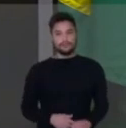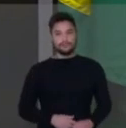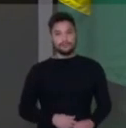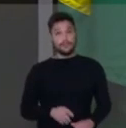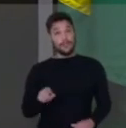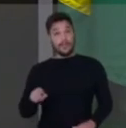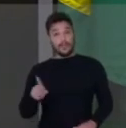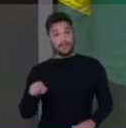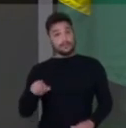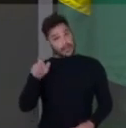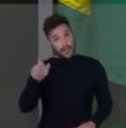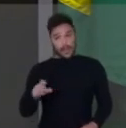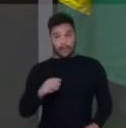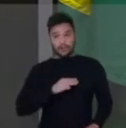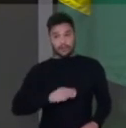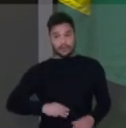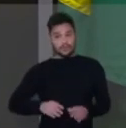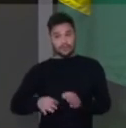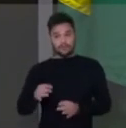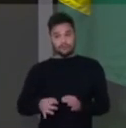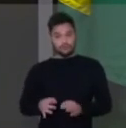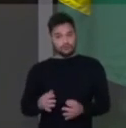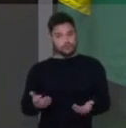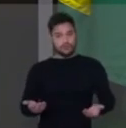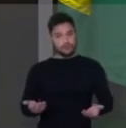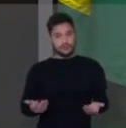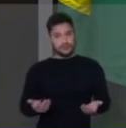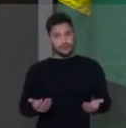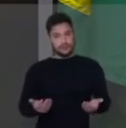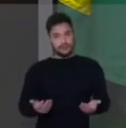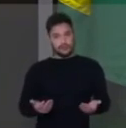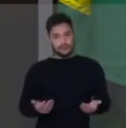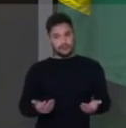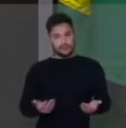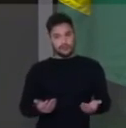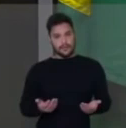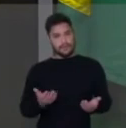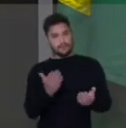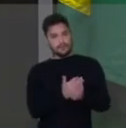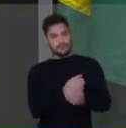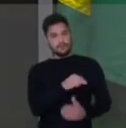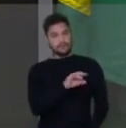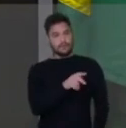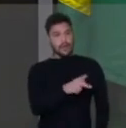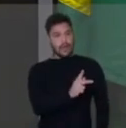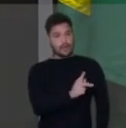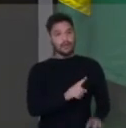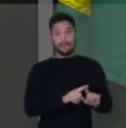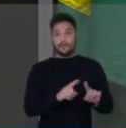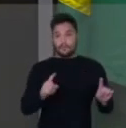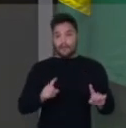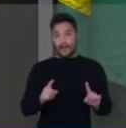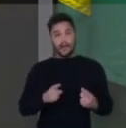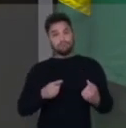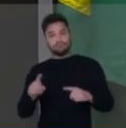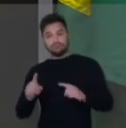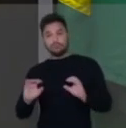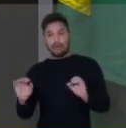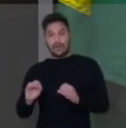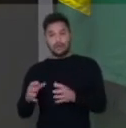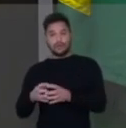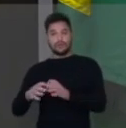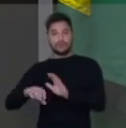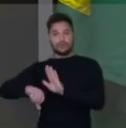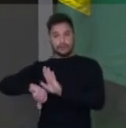nosso ministro da Justiça, que vai atrás ali do Monark, mas nada faz contra o crime organizado.